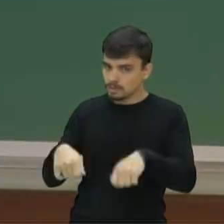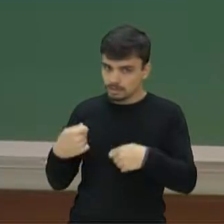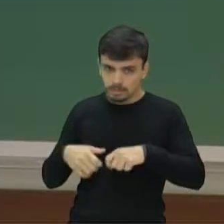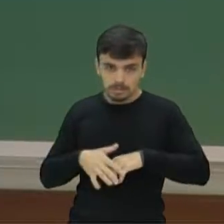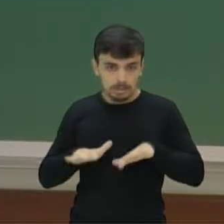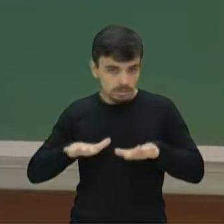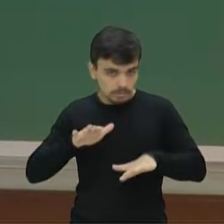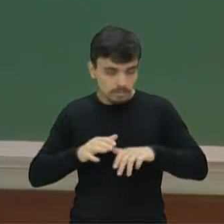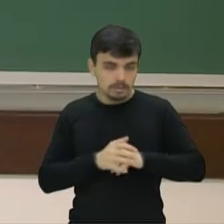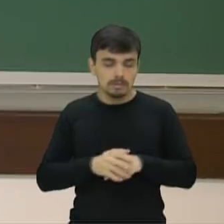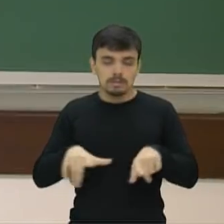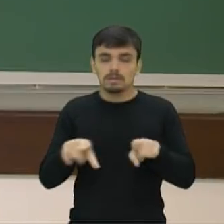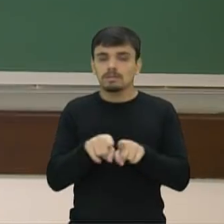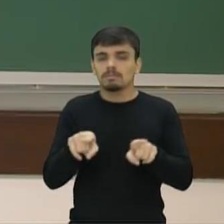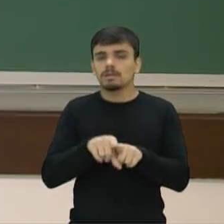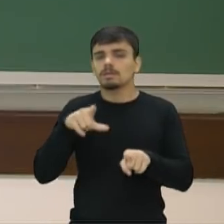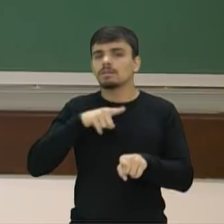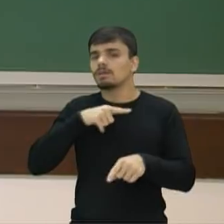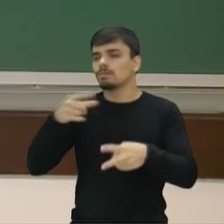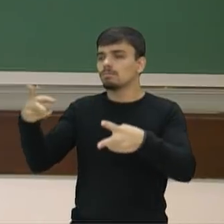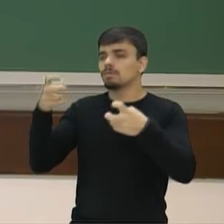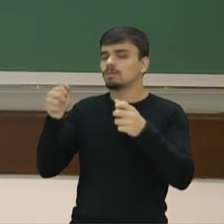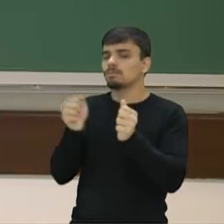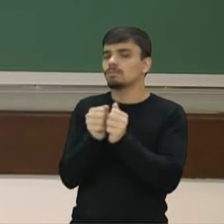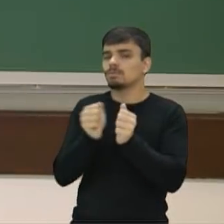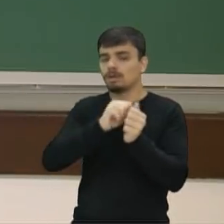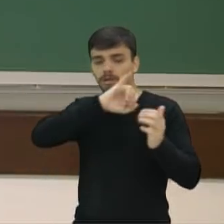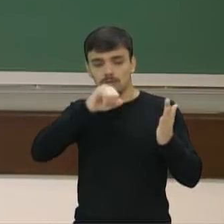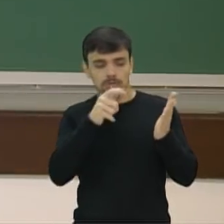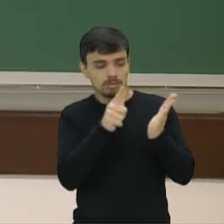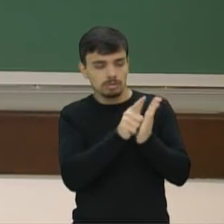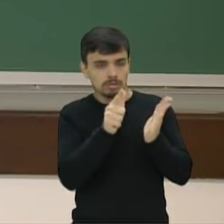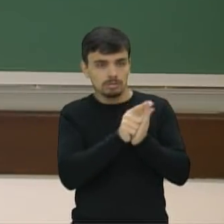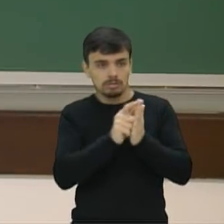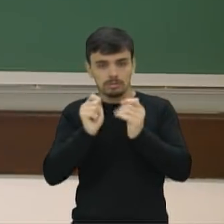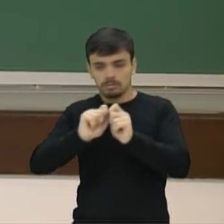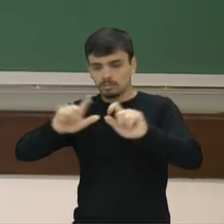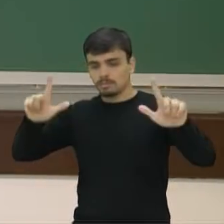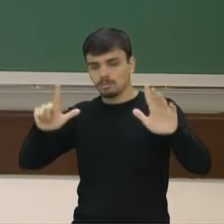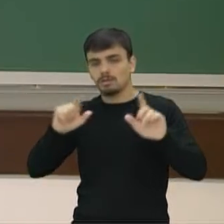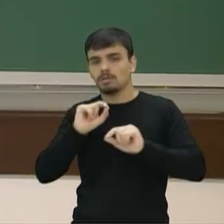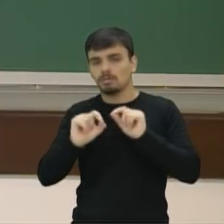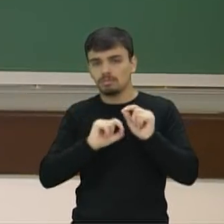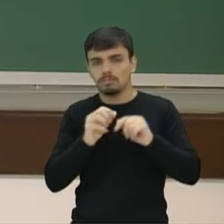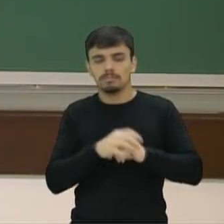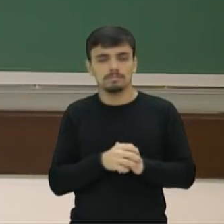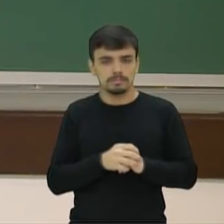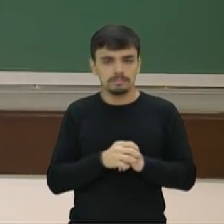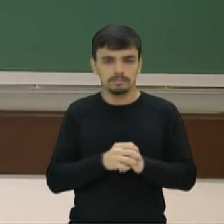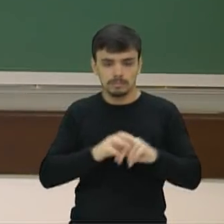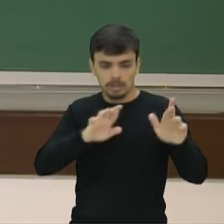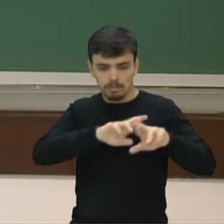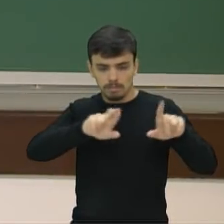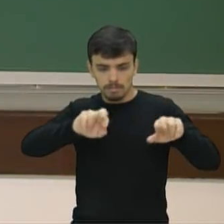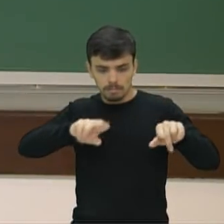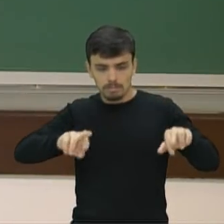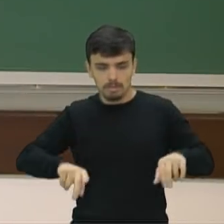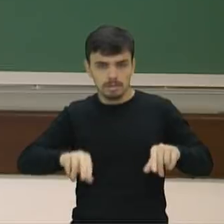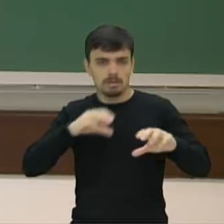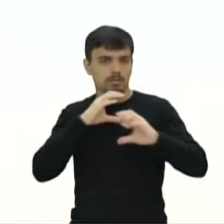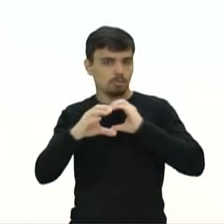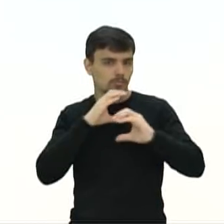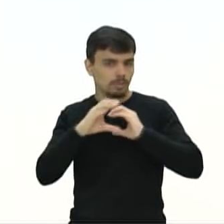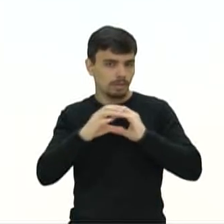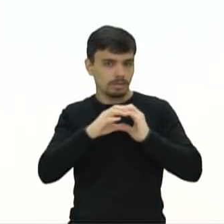necessidade. E nós também vamos perceber isso nos jornais, nos tabloides, nos diferentes meios de